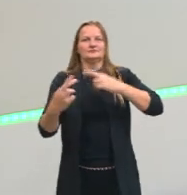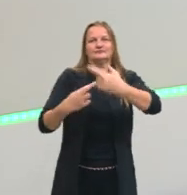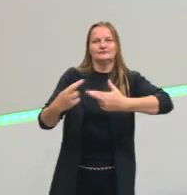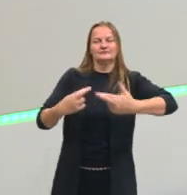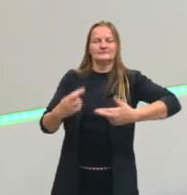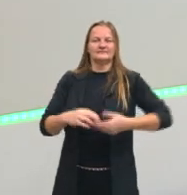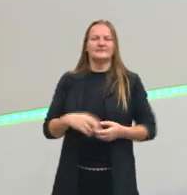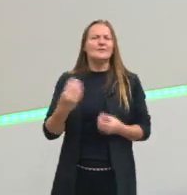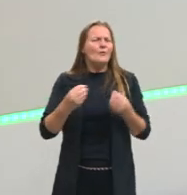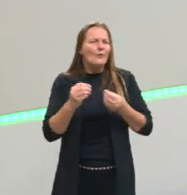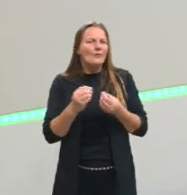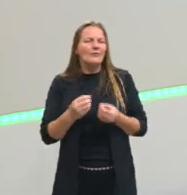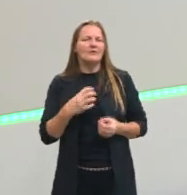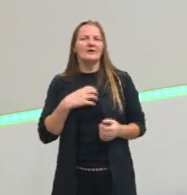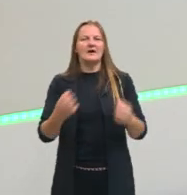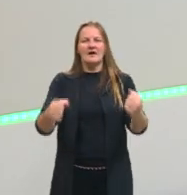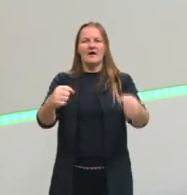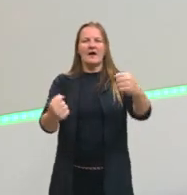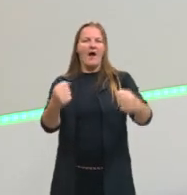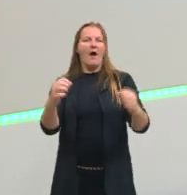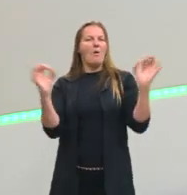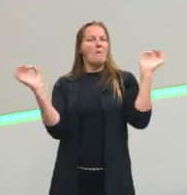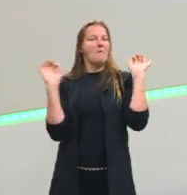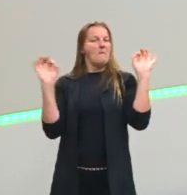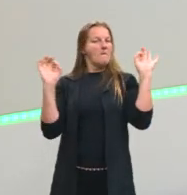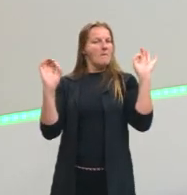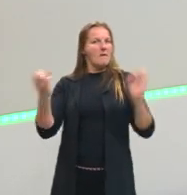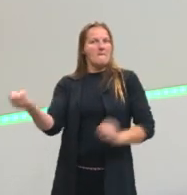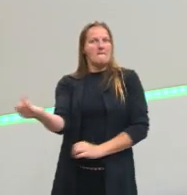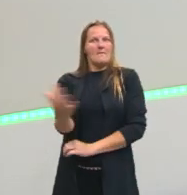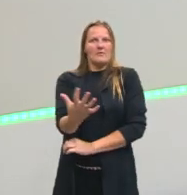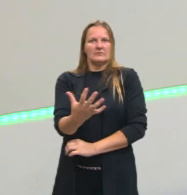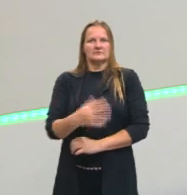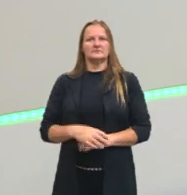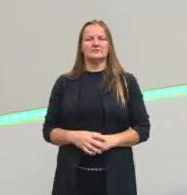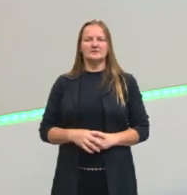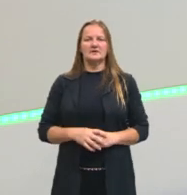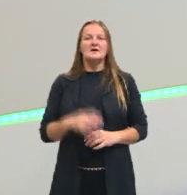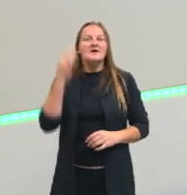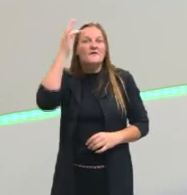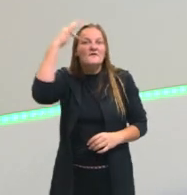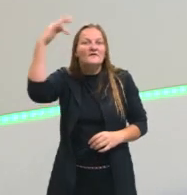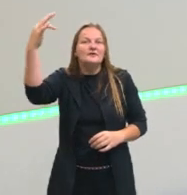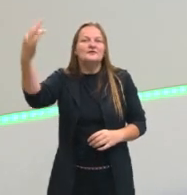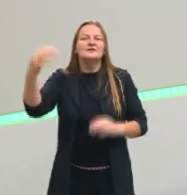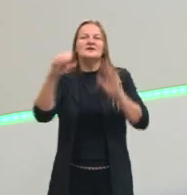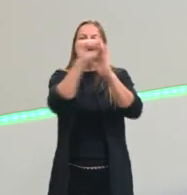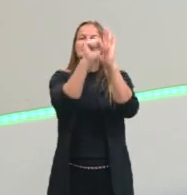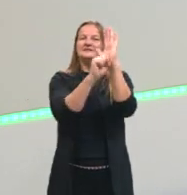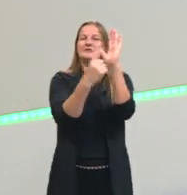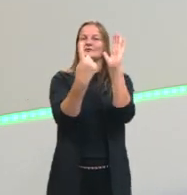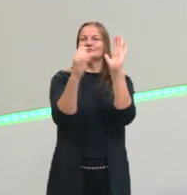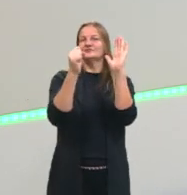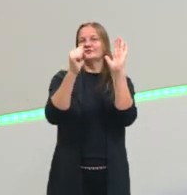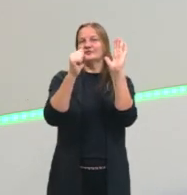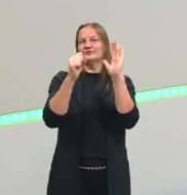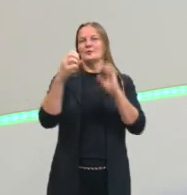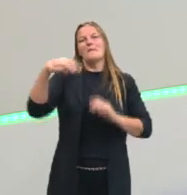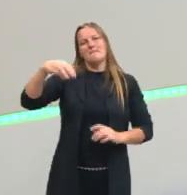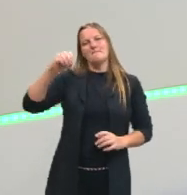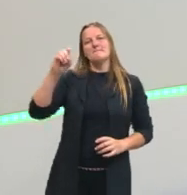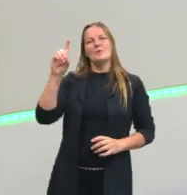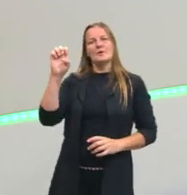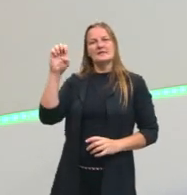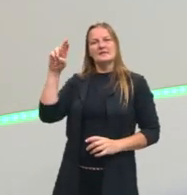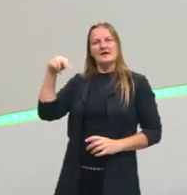alguém falar esse carro essa roupa é moderna moderno em filosofia é século 18 certo que é